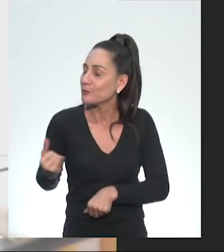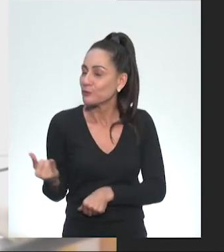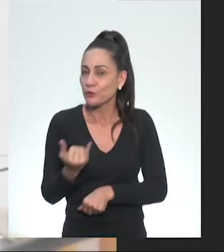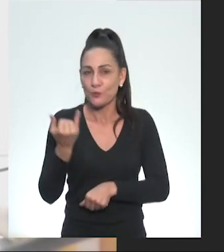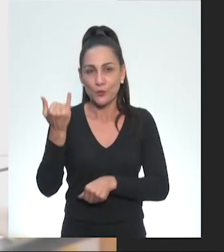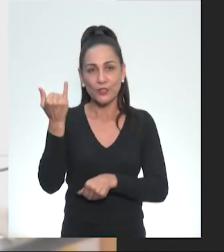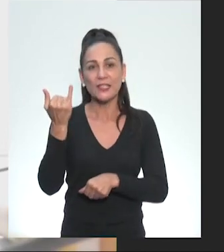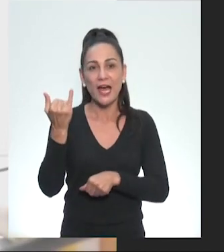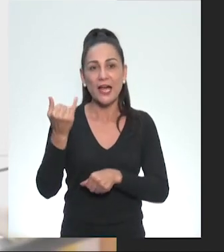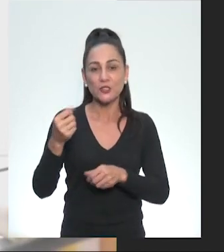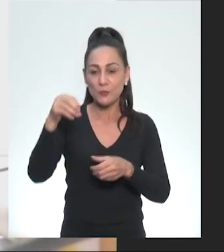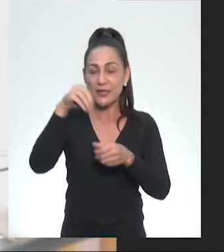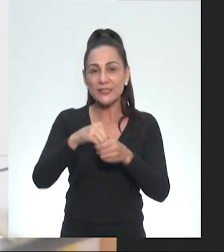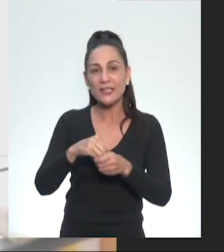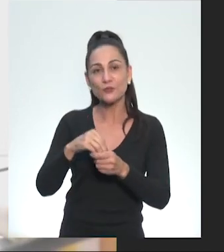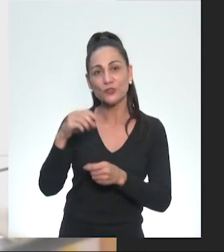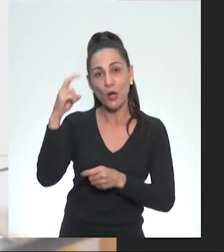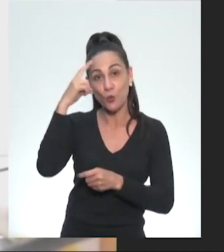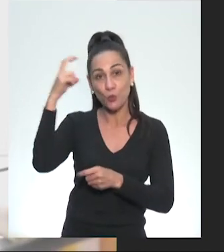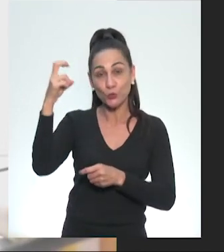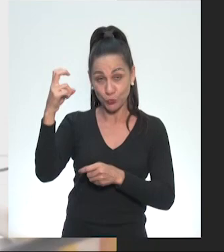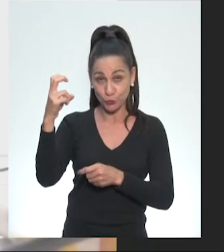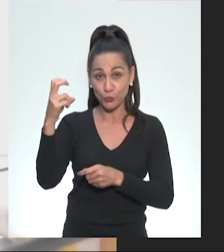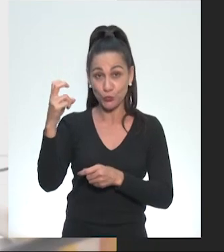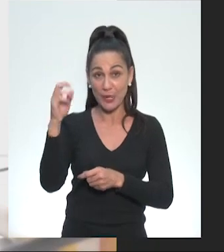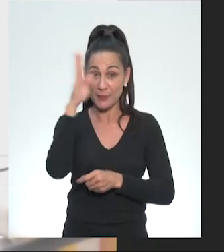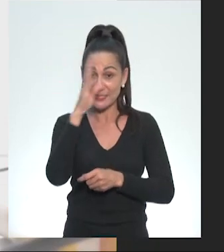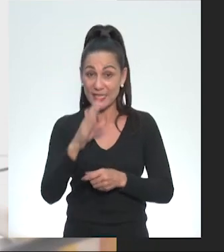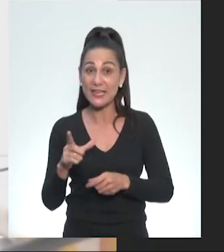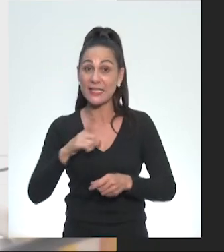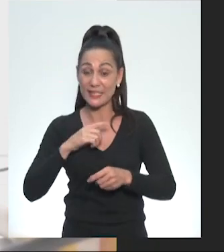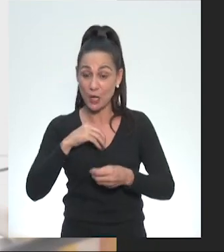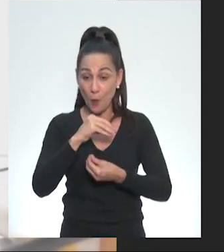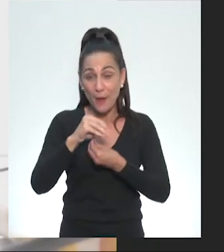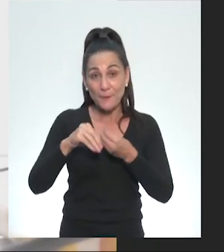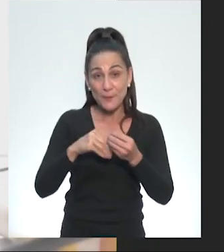para a construção da cultura brasileira, que vem muito da cultura africana.